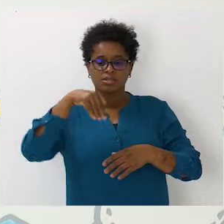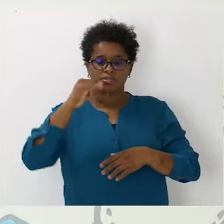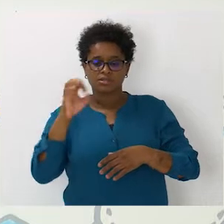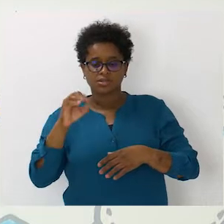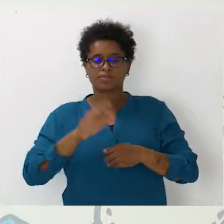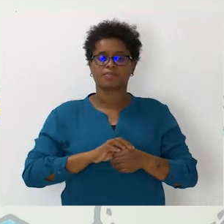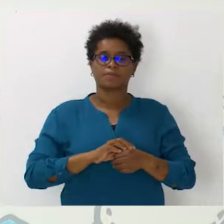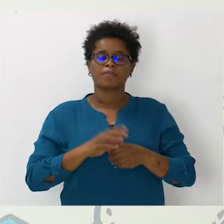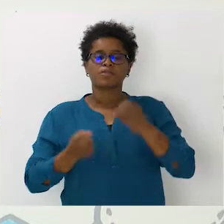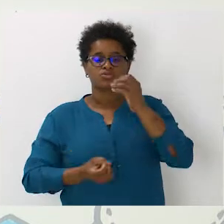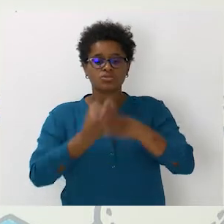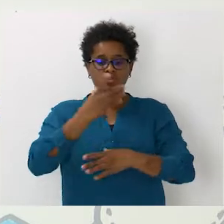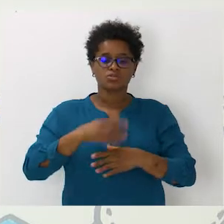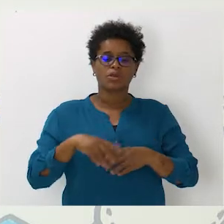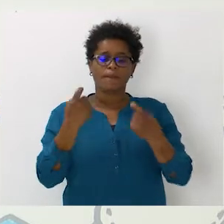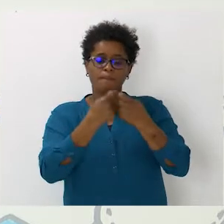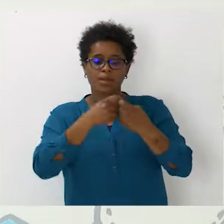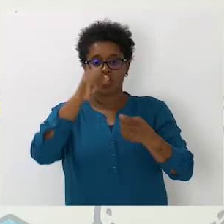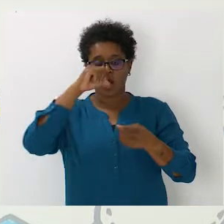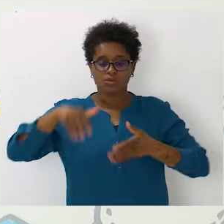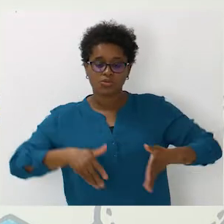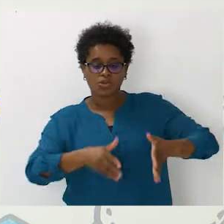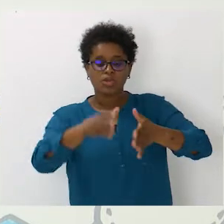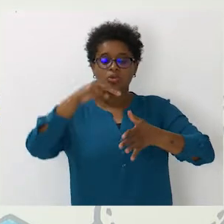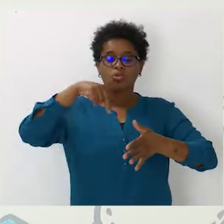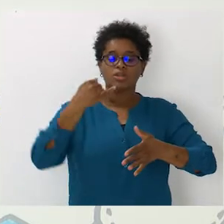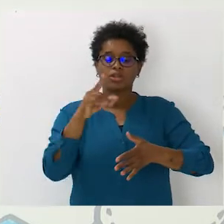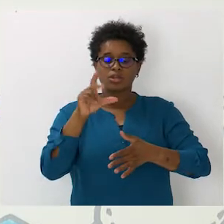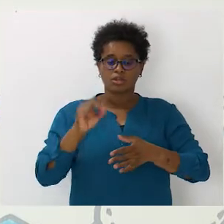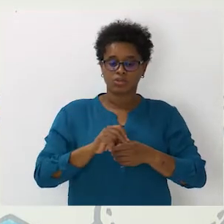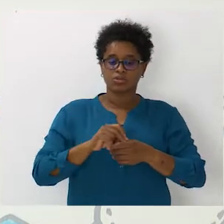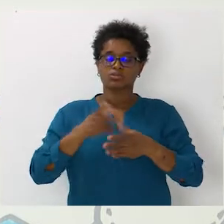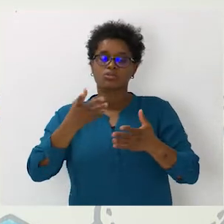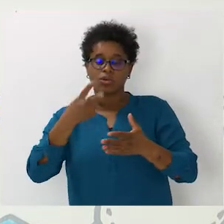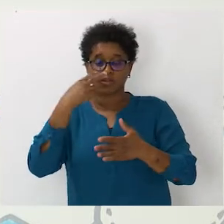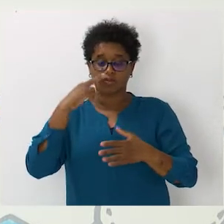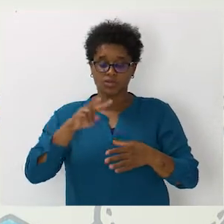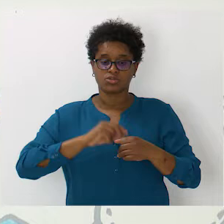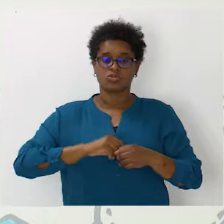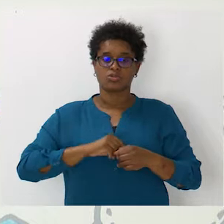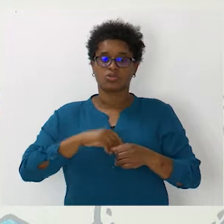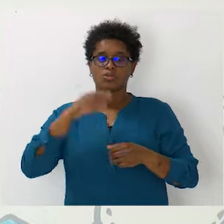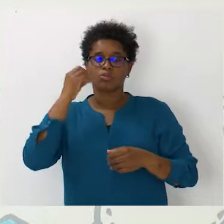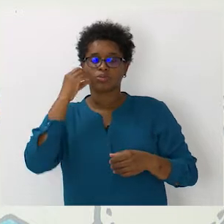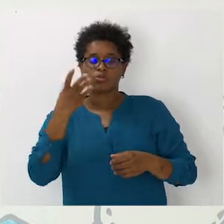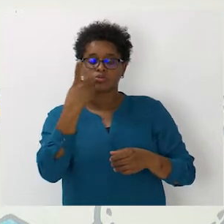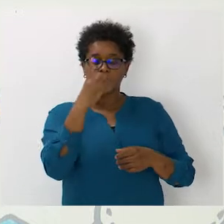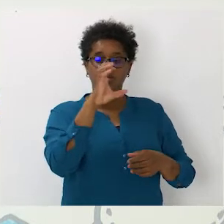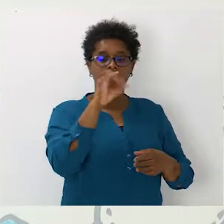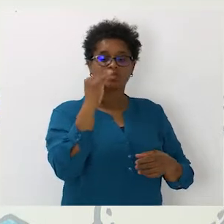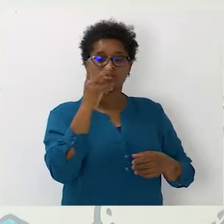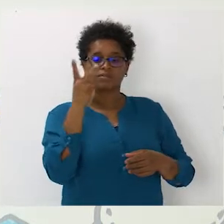que surgiu na margem do rio Nilo. Portanto, é considerada como uma